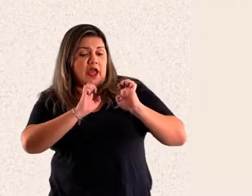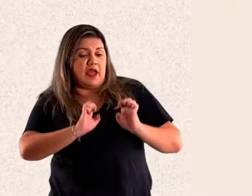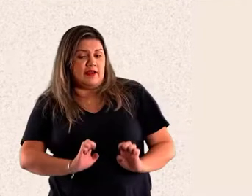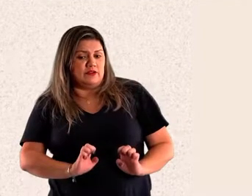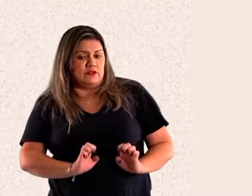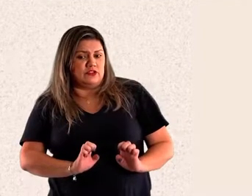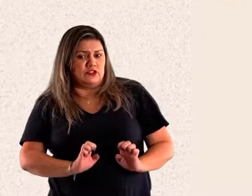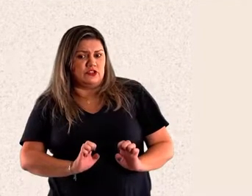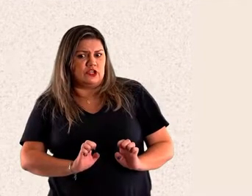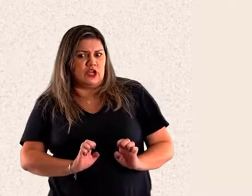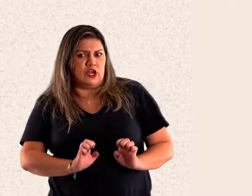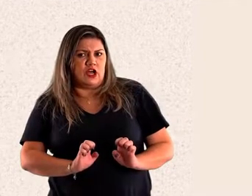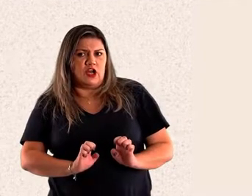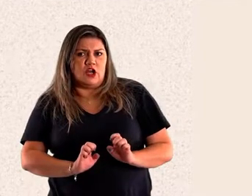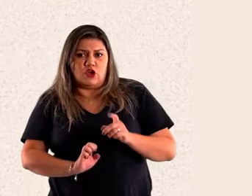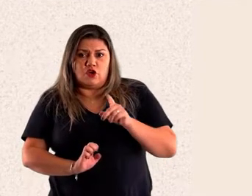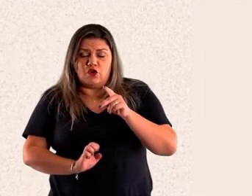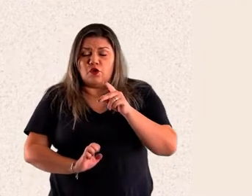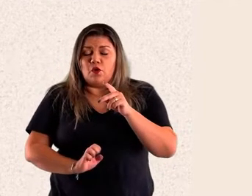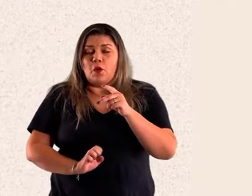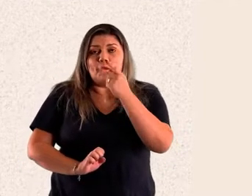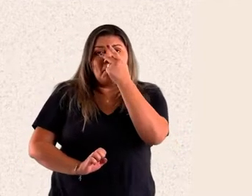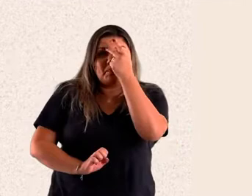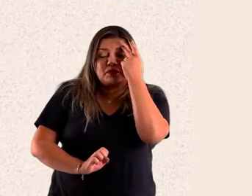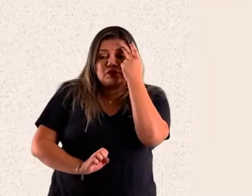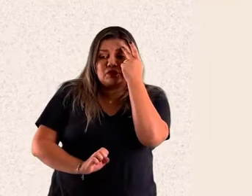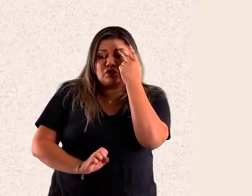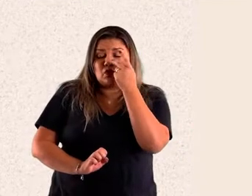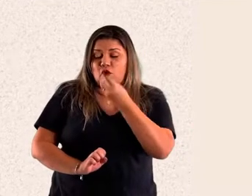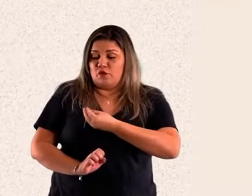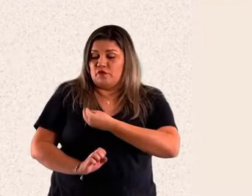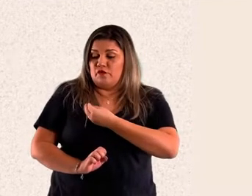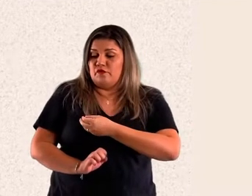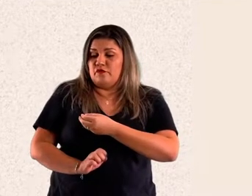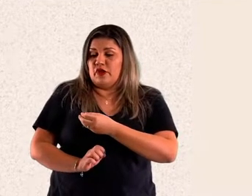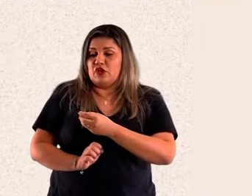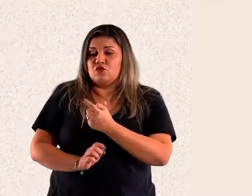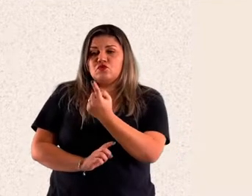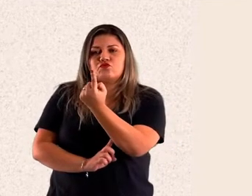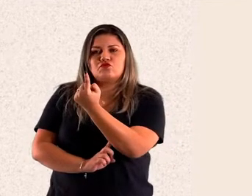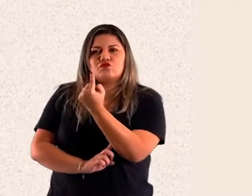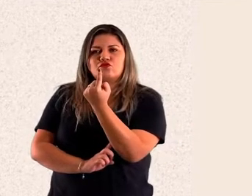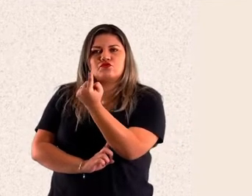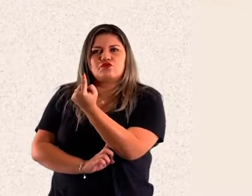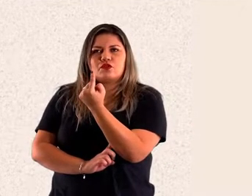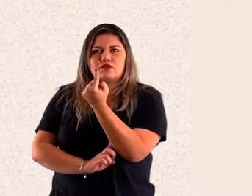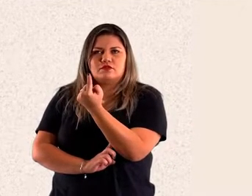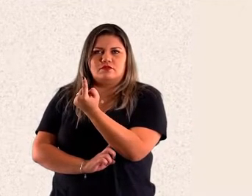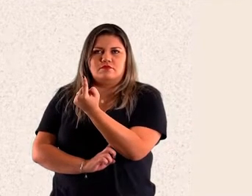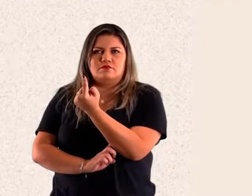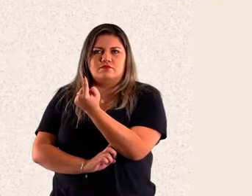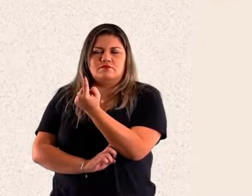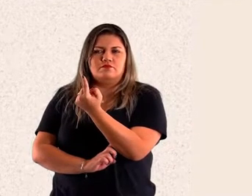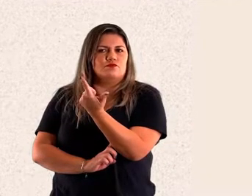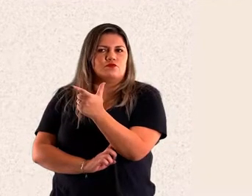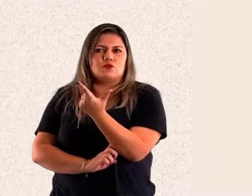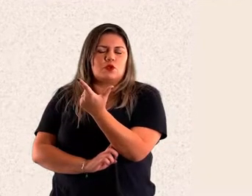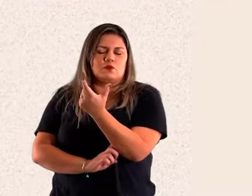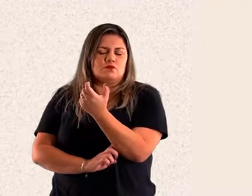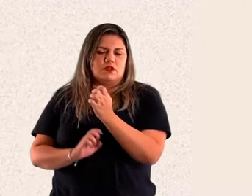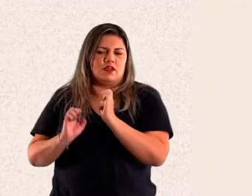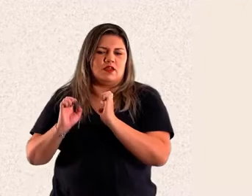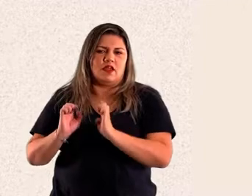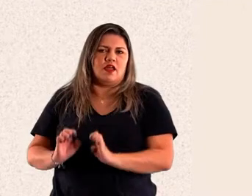mai Ilha isolada completamente né fora do espaço da Convivência da convivência humana